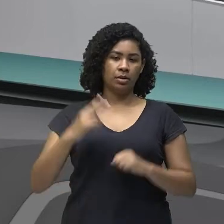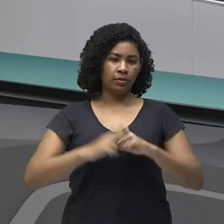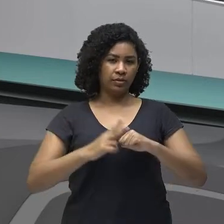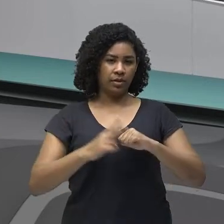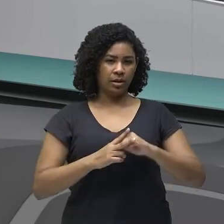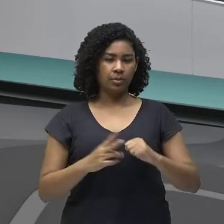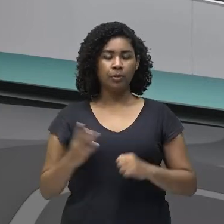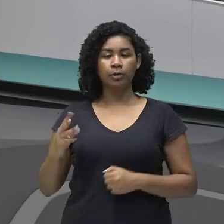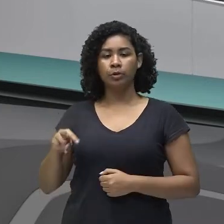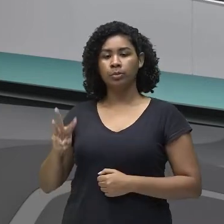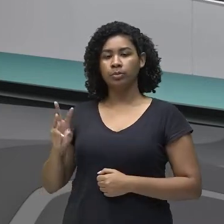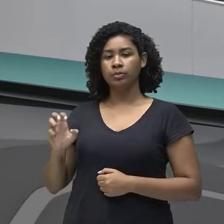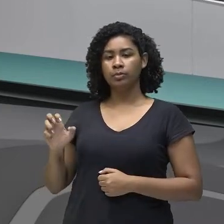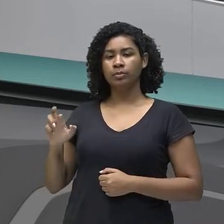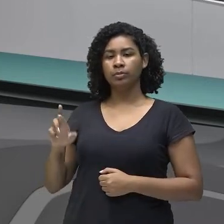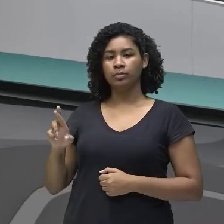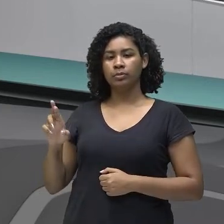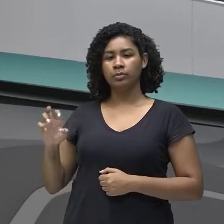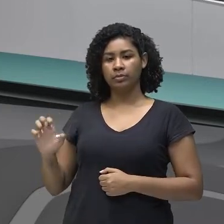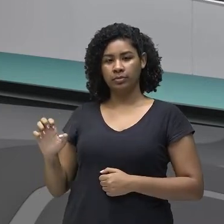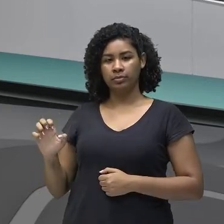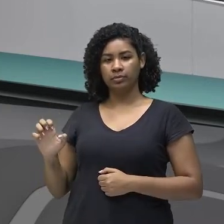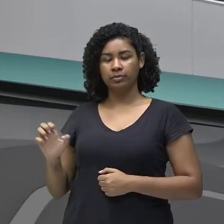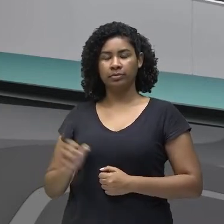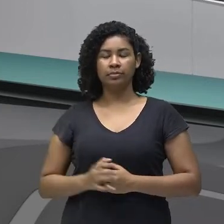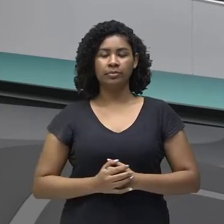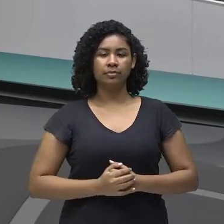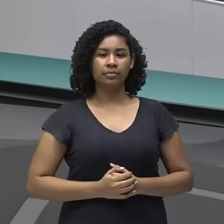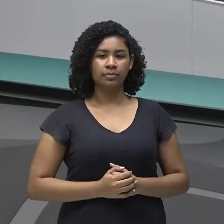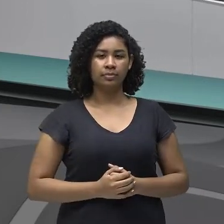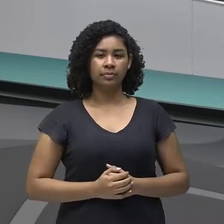você observar. Que é a forma were.